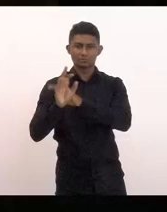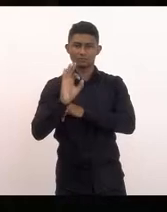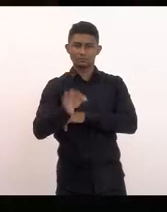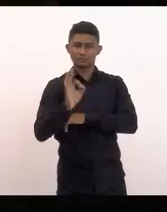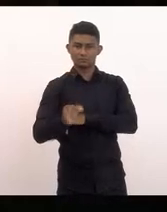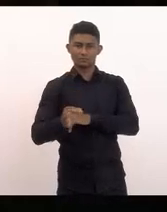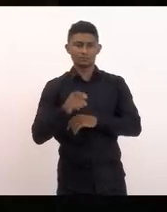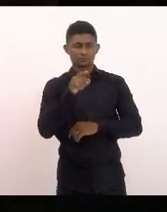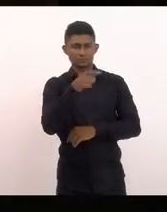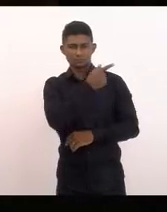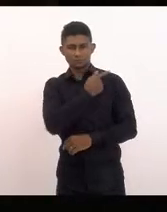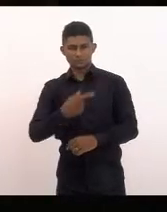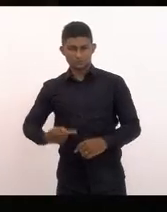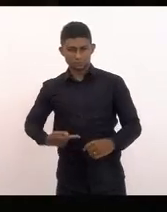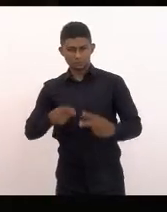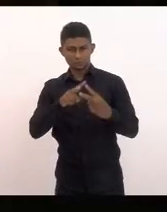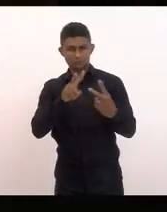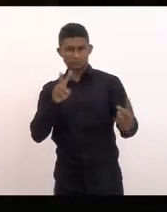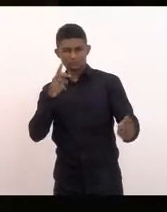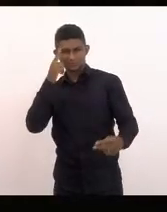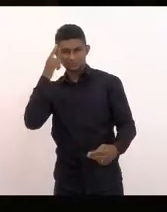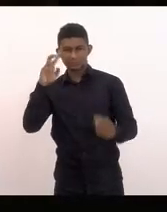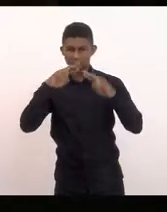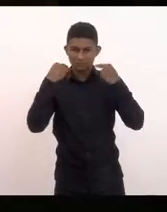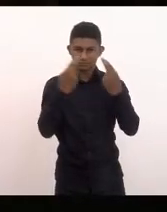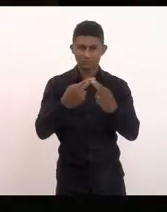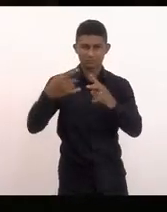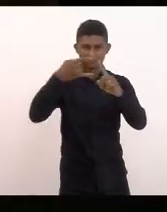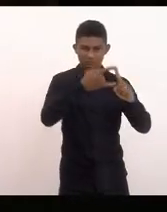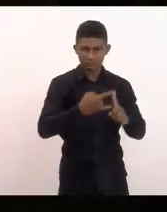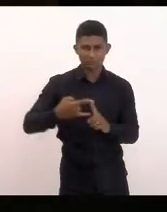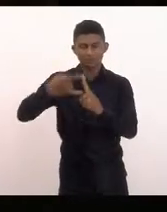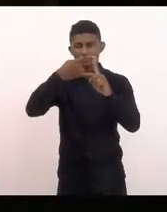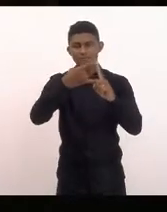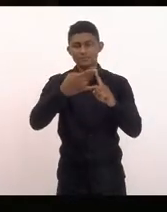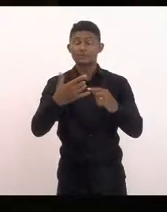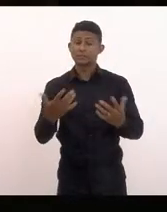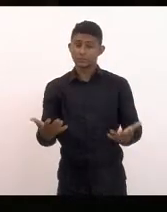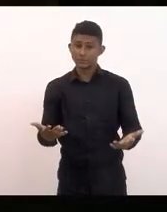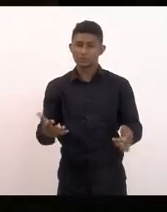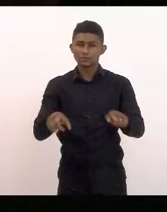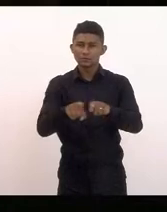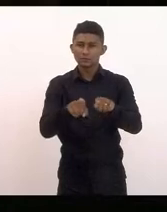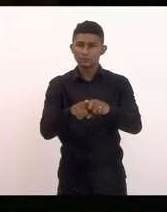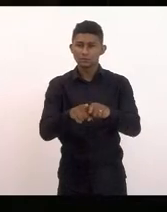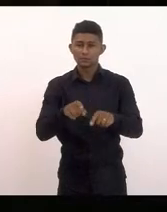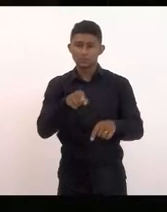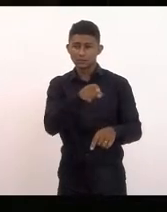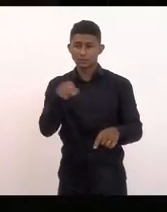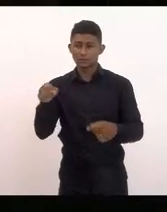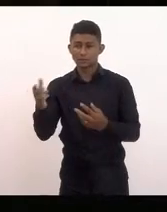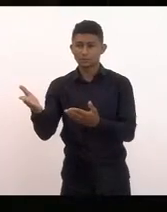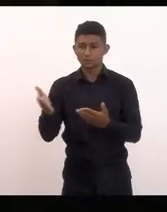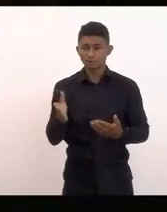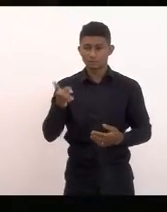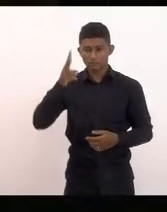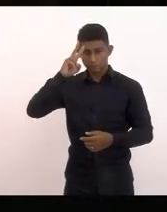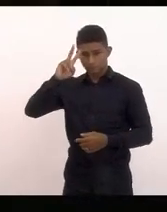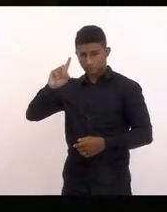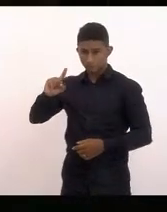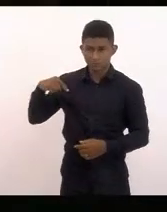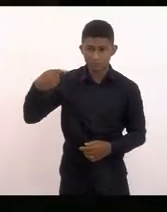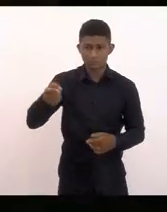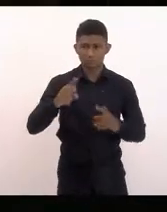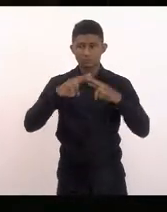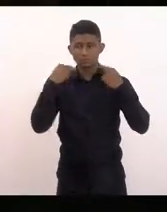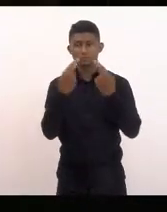o governador numa reunião, deputado Waldeck, e convidados foram para uma reunião segunda próxima,